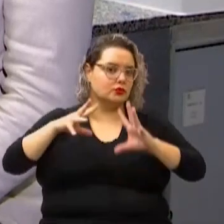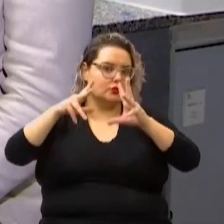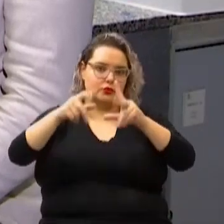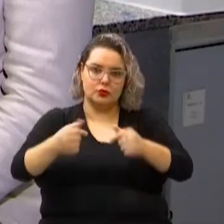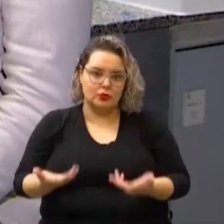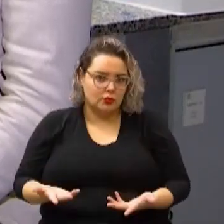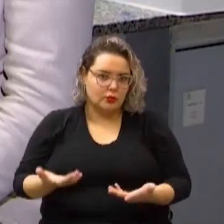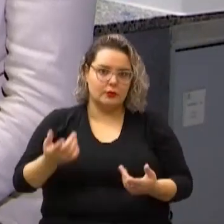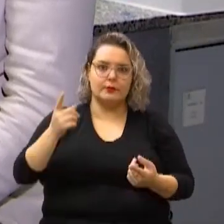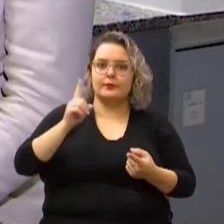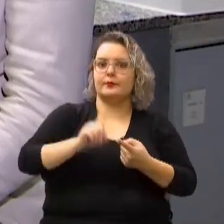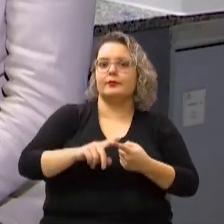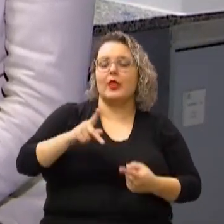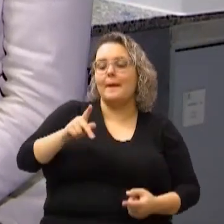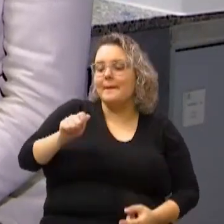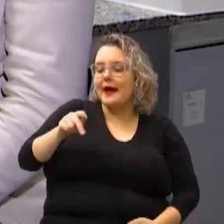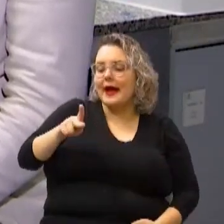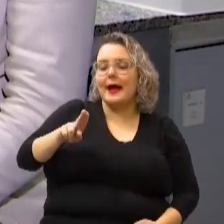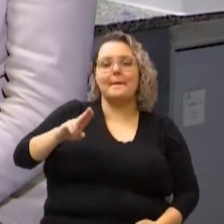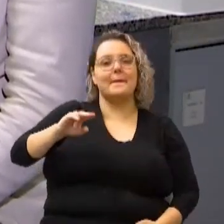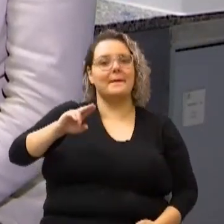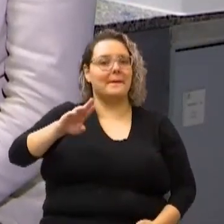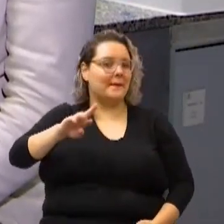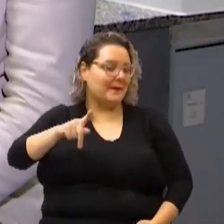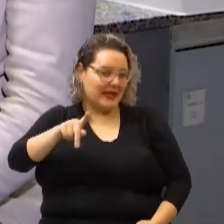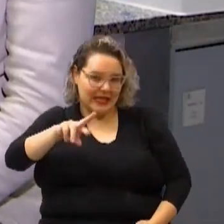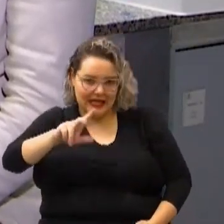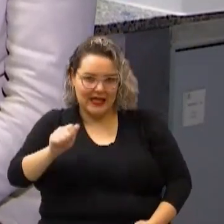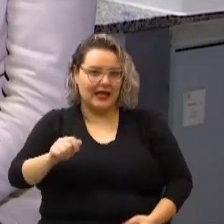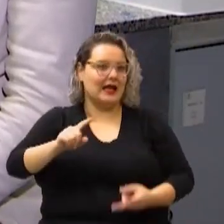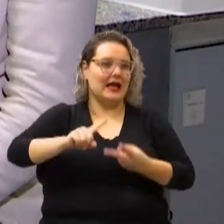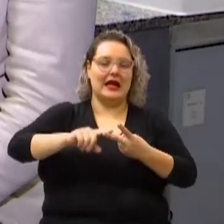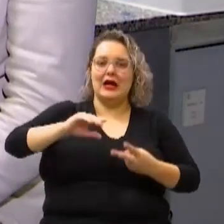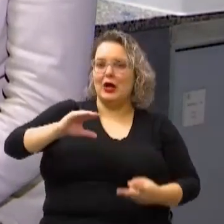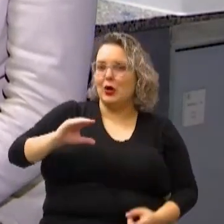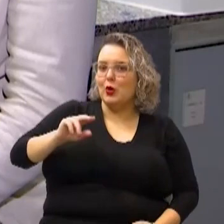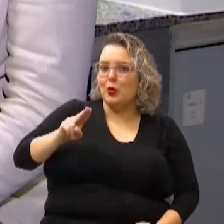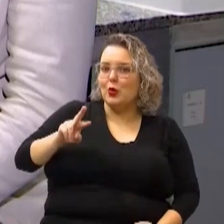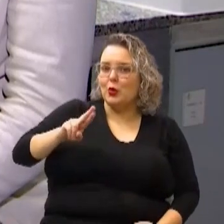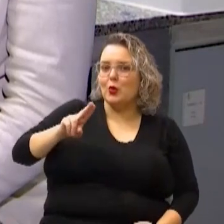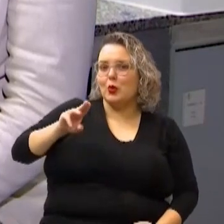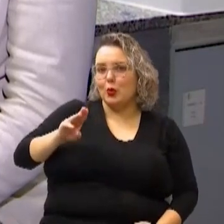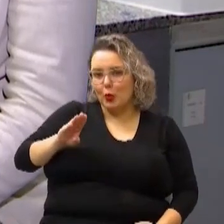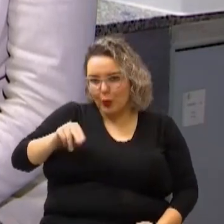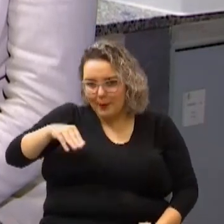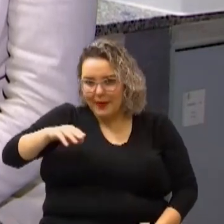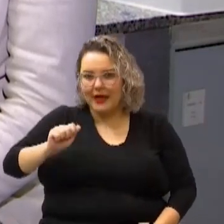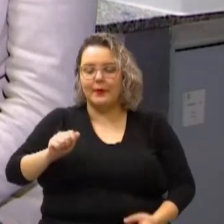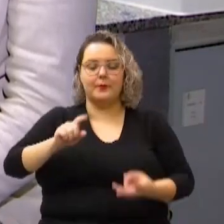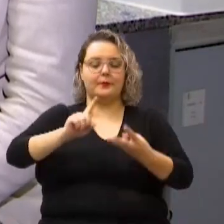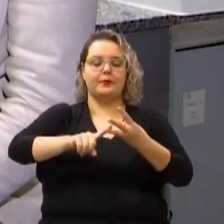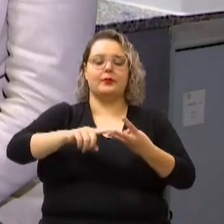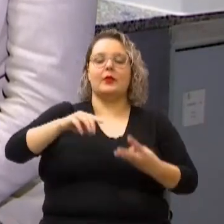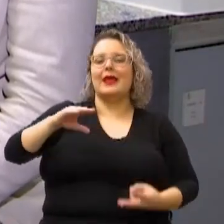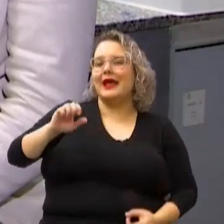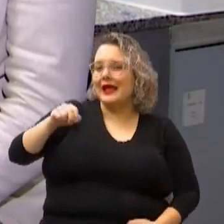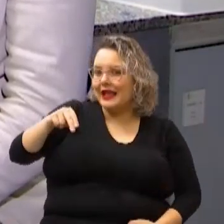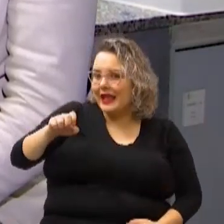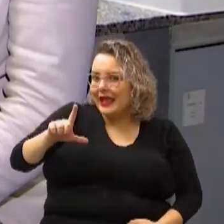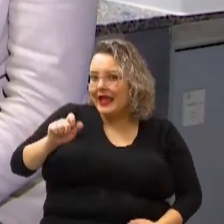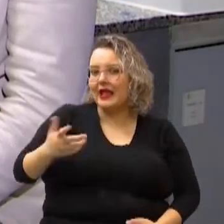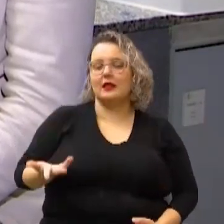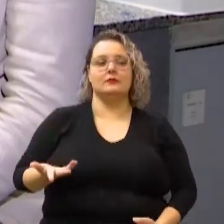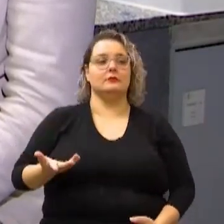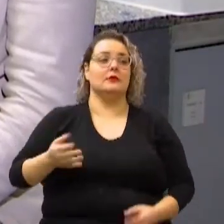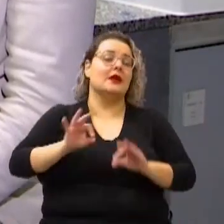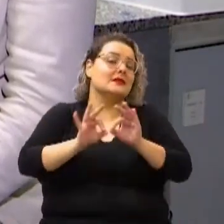forma geral, então a páprica, a cúrcuma, canela e etc., tem muita adulteração, porque é muito simples, né?